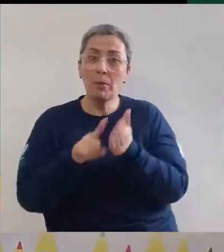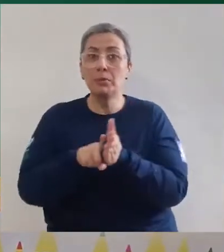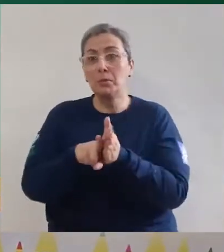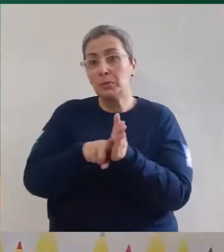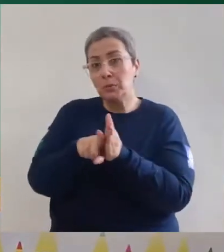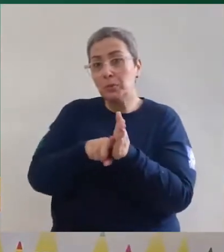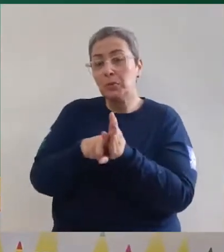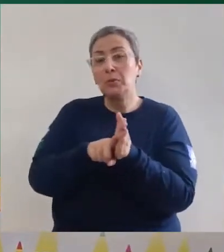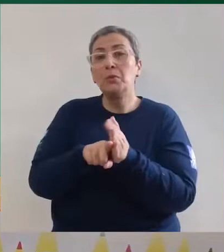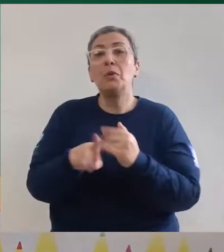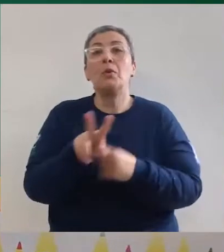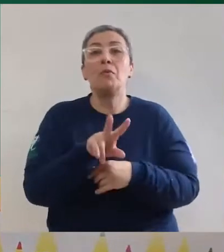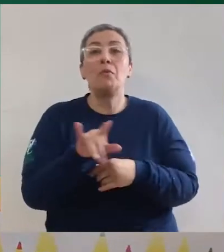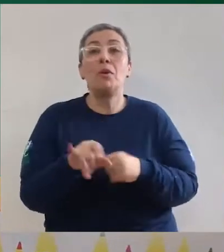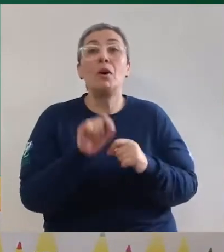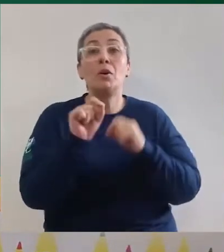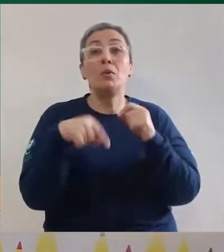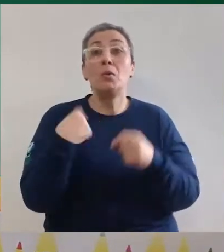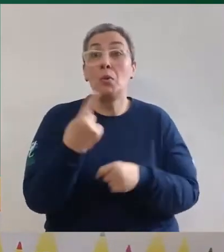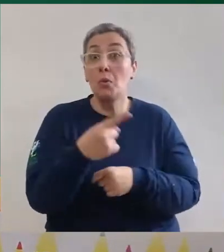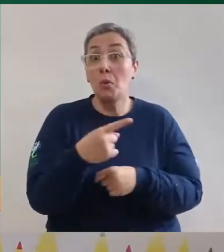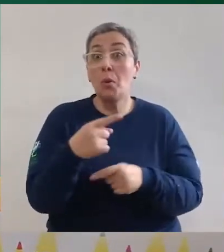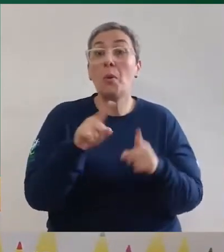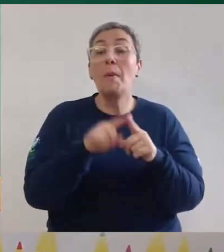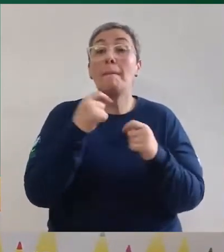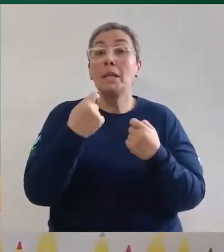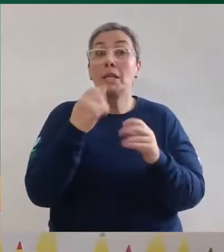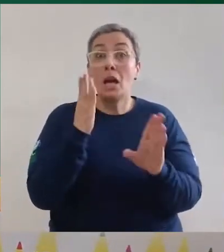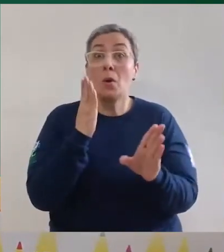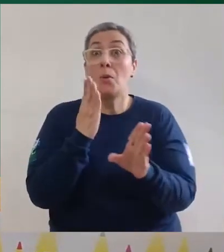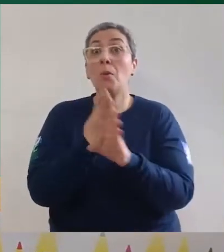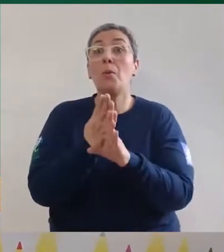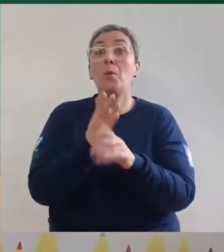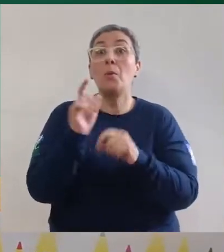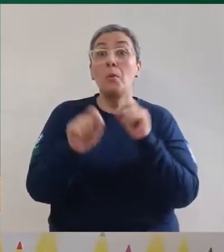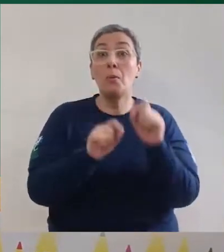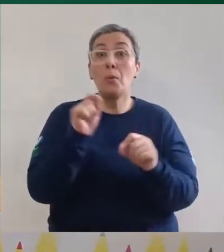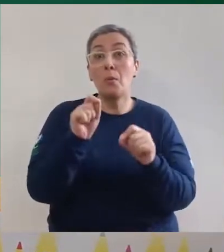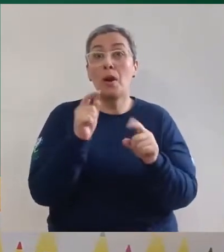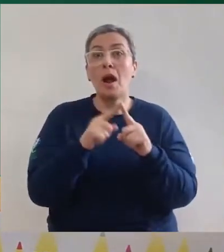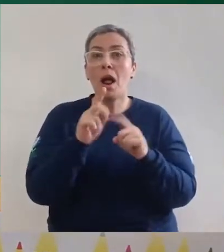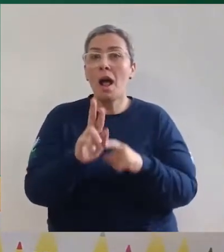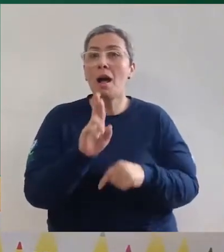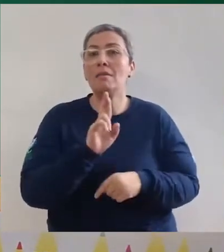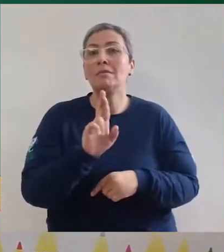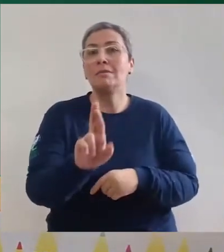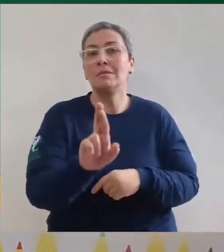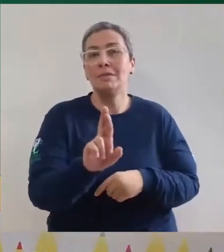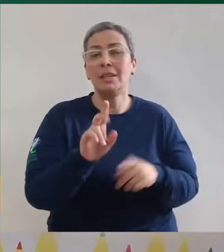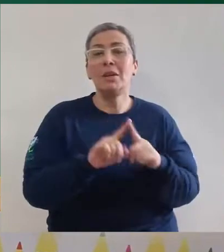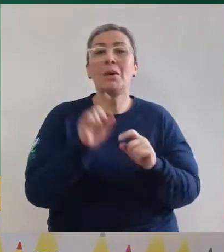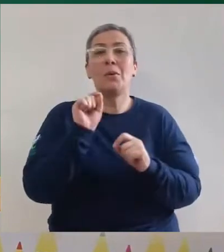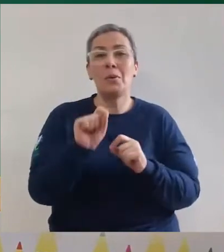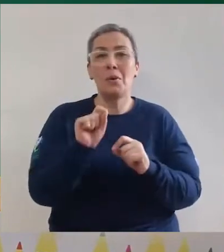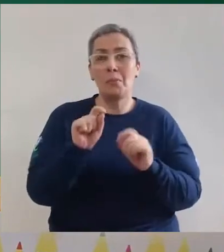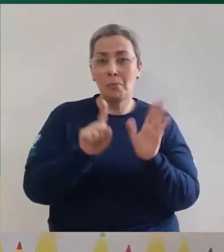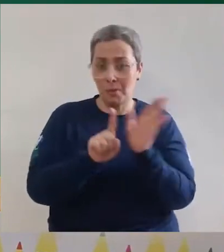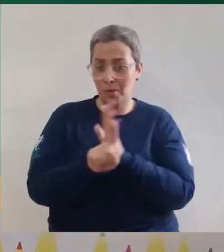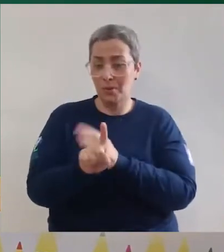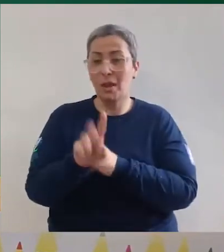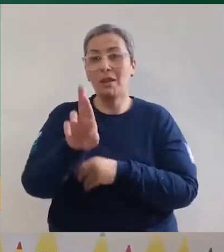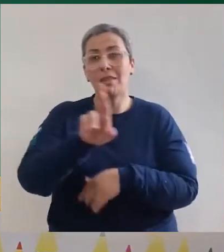de investigação, vocês precisam descobrir a resposta para